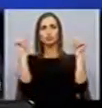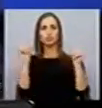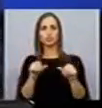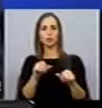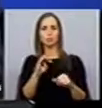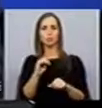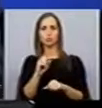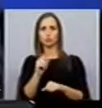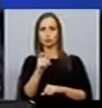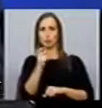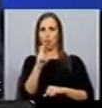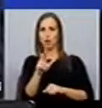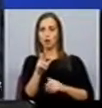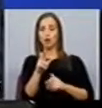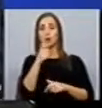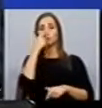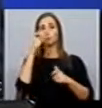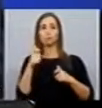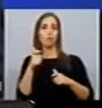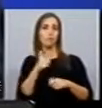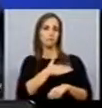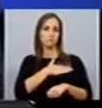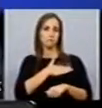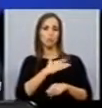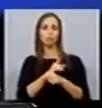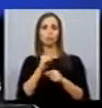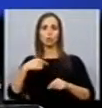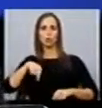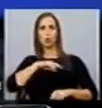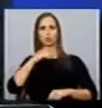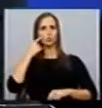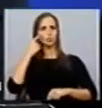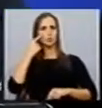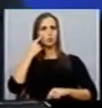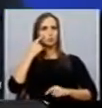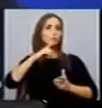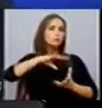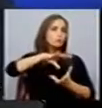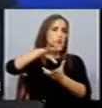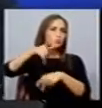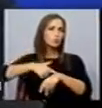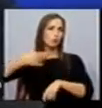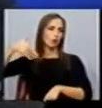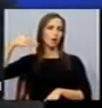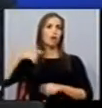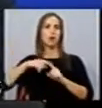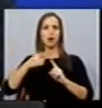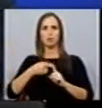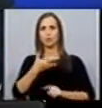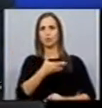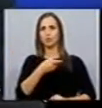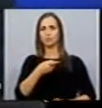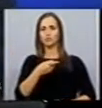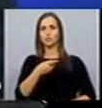binário estelar que os astrónomos adoram. E porquê? Porque nós conhecemos esse sistema há algum tempo. Olha, por volta de 1830,